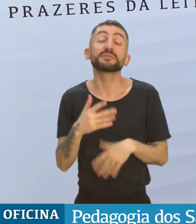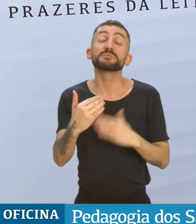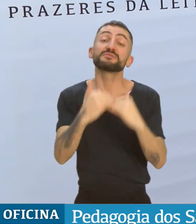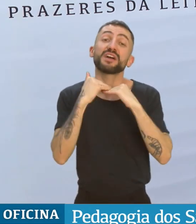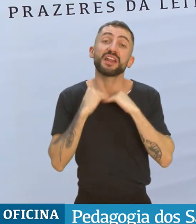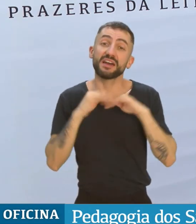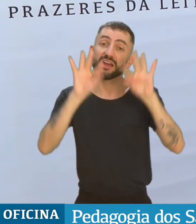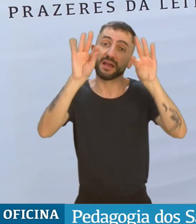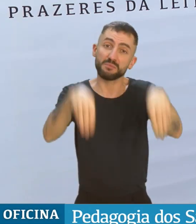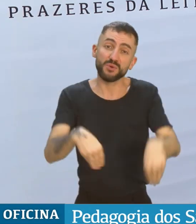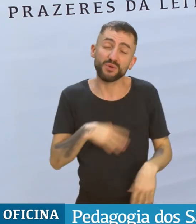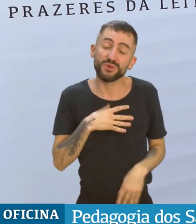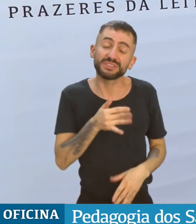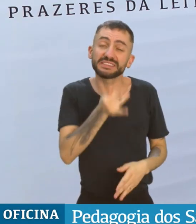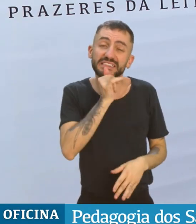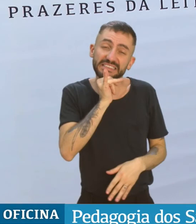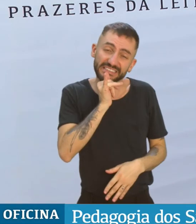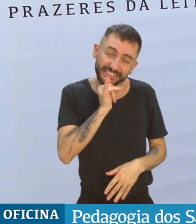acabou. Olha só.